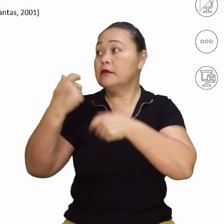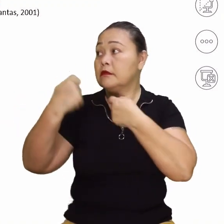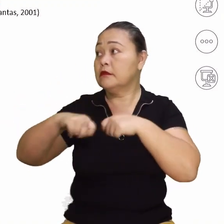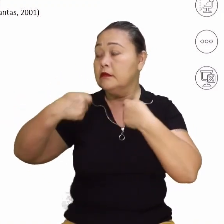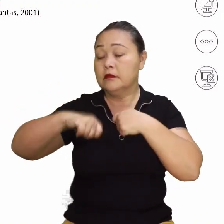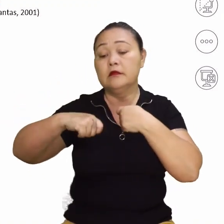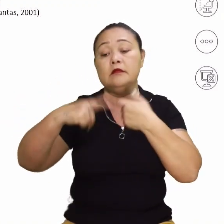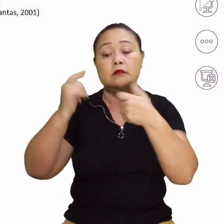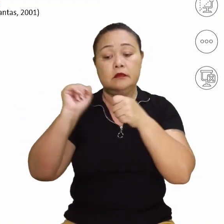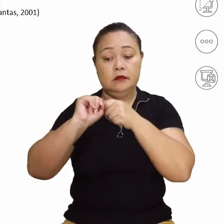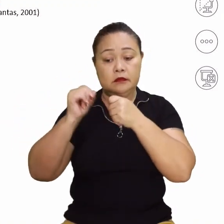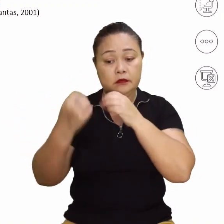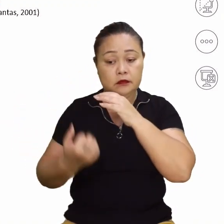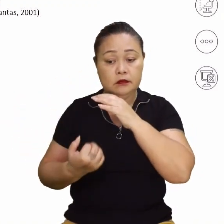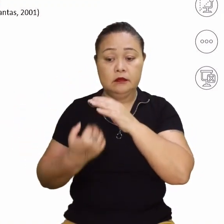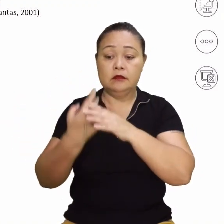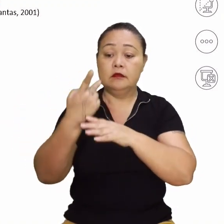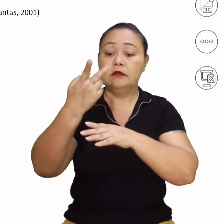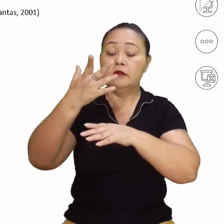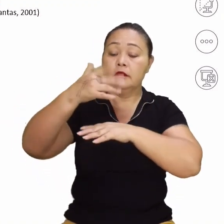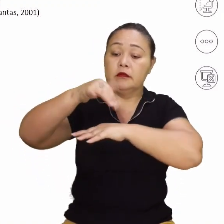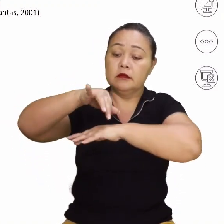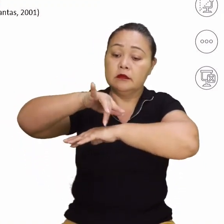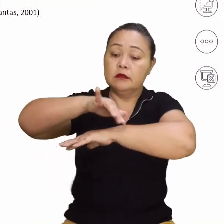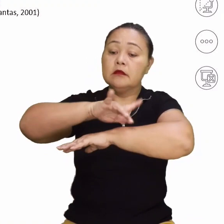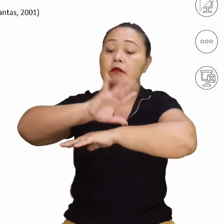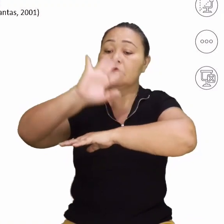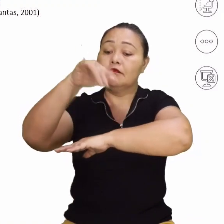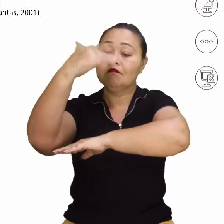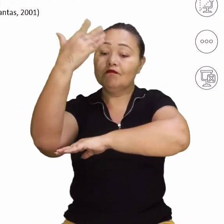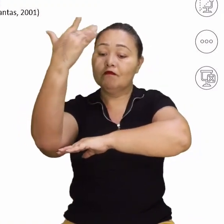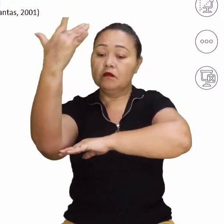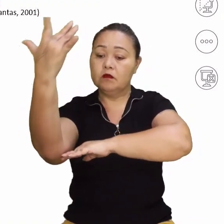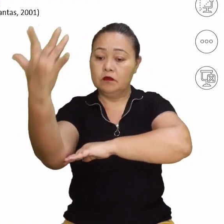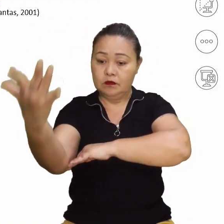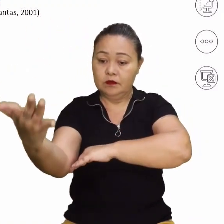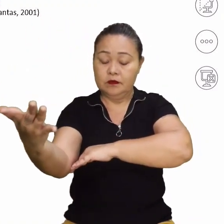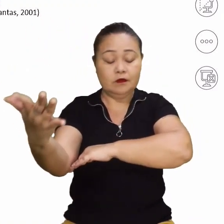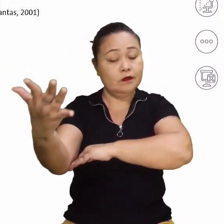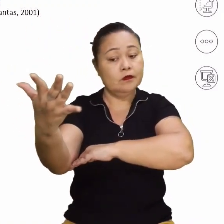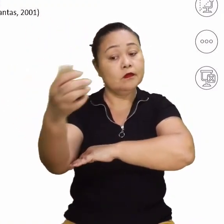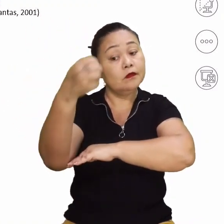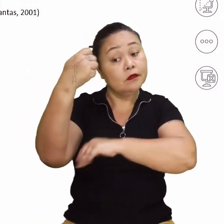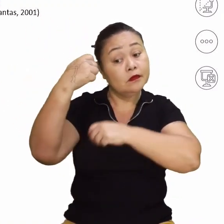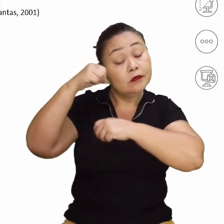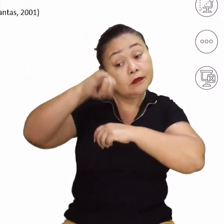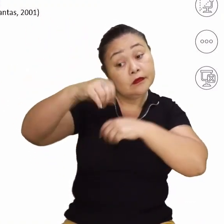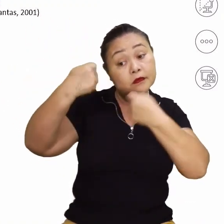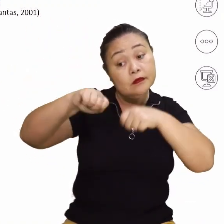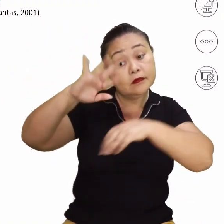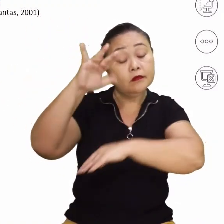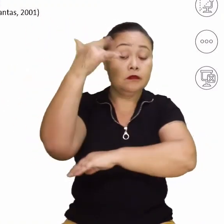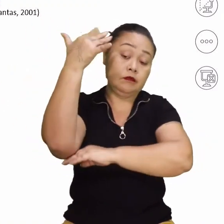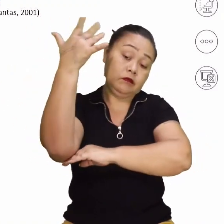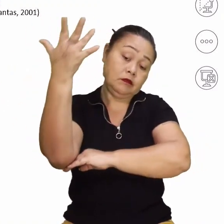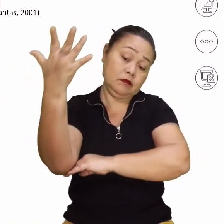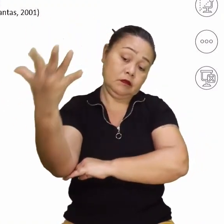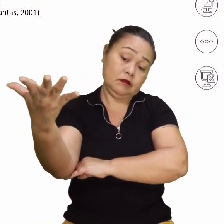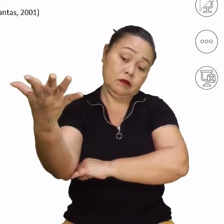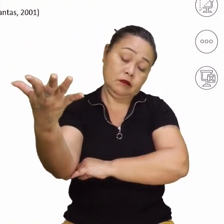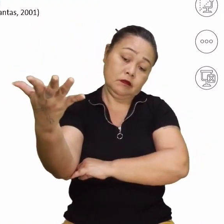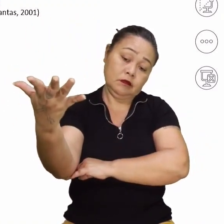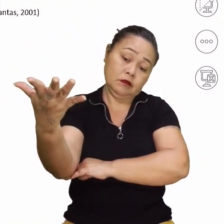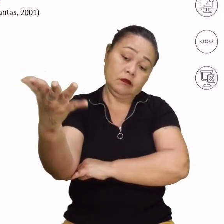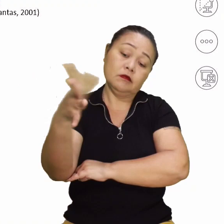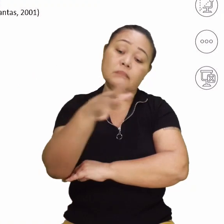precisa produzir se precisa produzir precisa derrubar Floresta se precisa deve derrubar Floresta